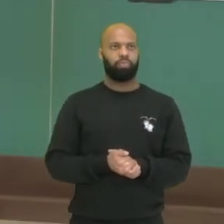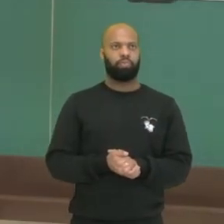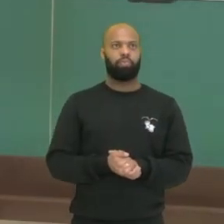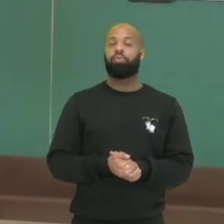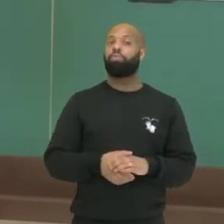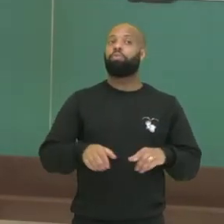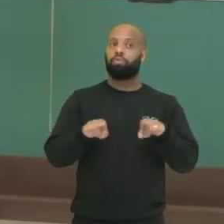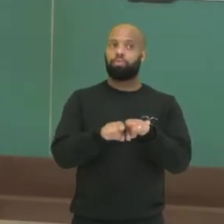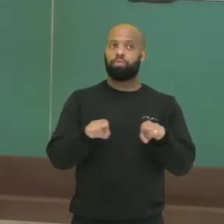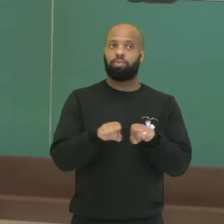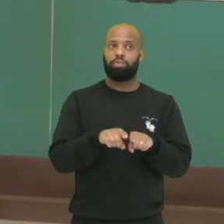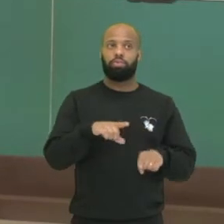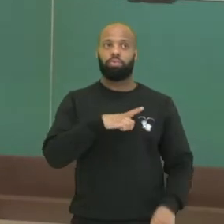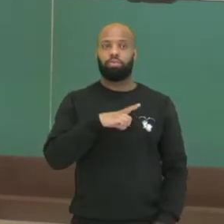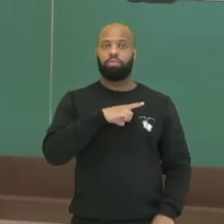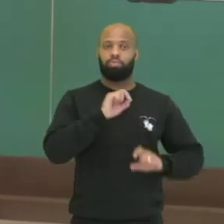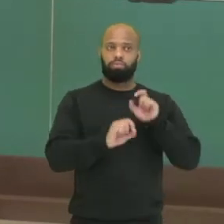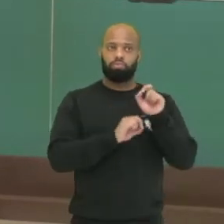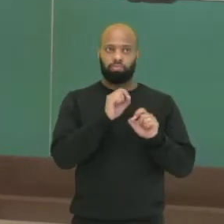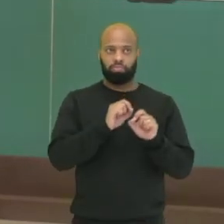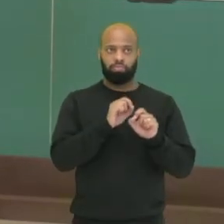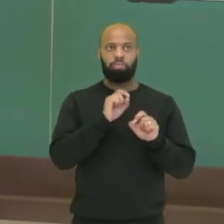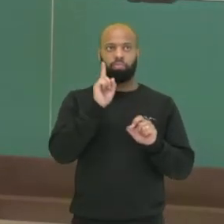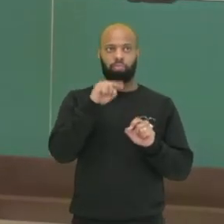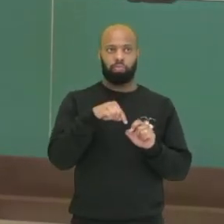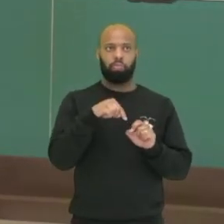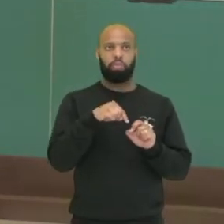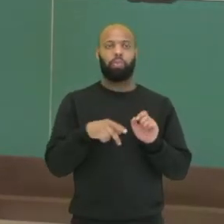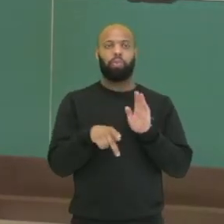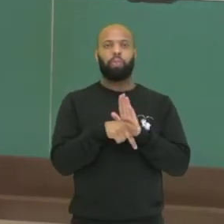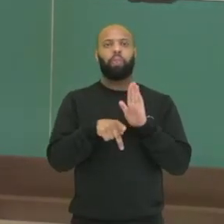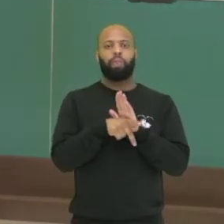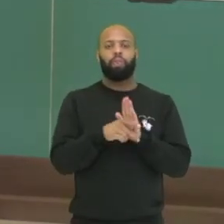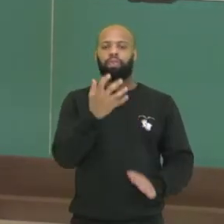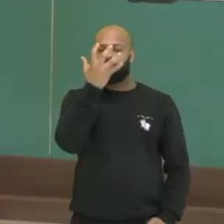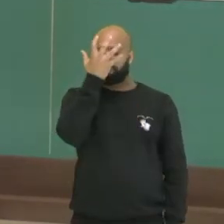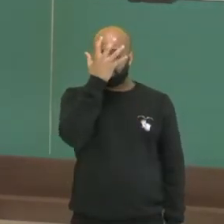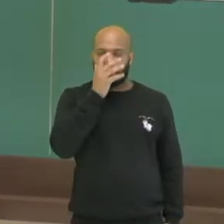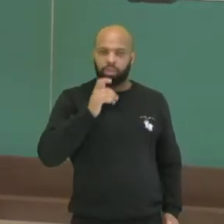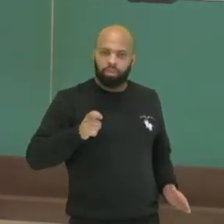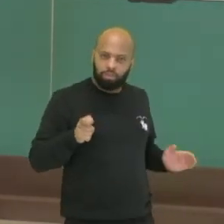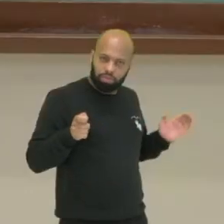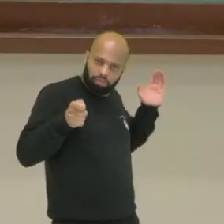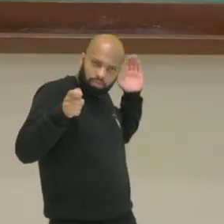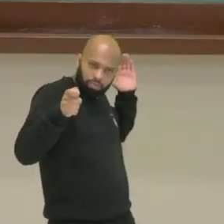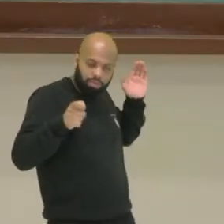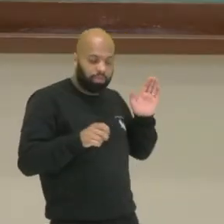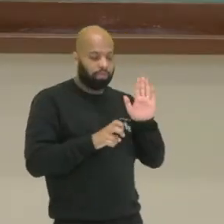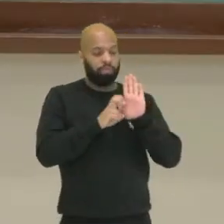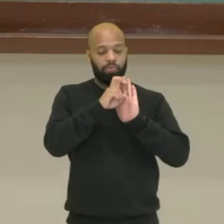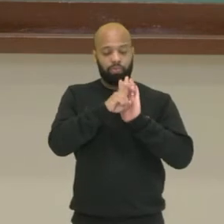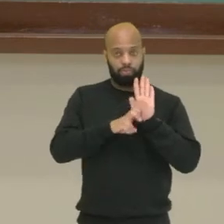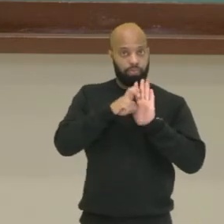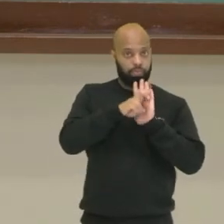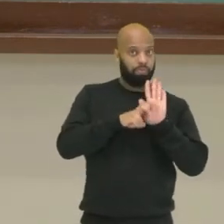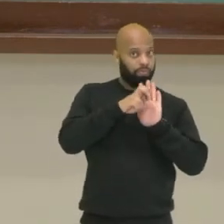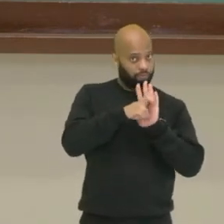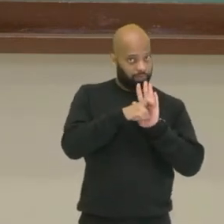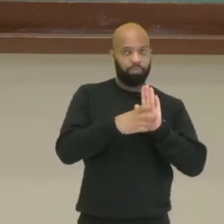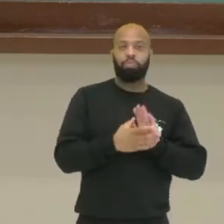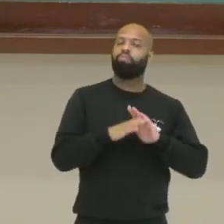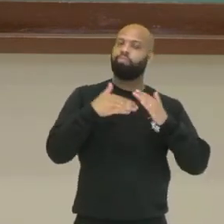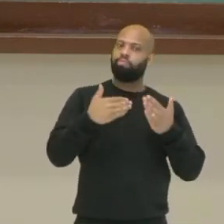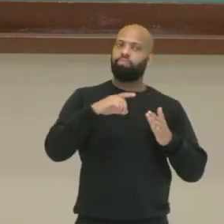Nós temos também a categoria de esgrima em cadeiras de roda. Nessa categoria,